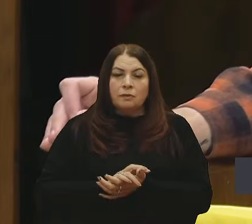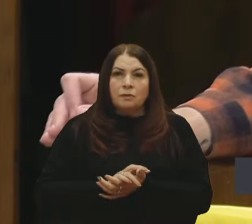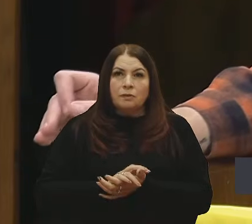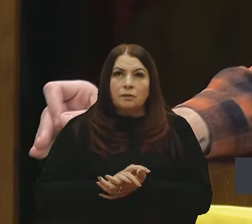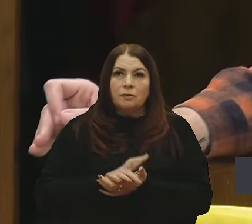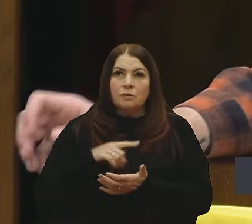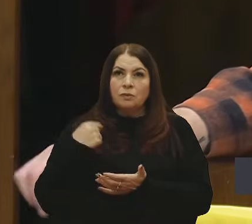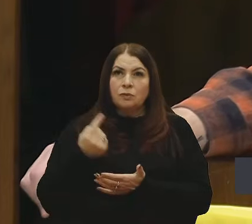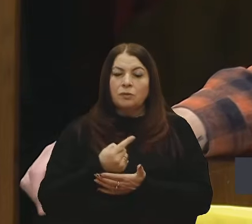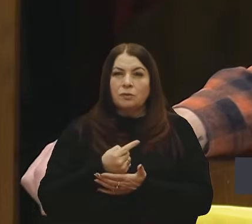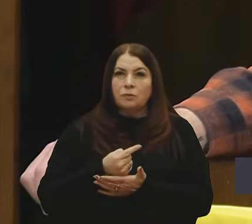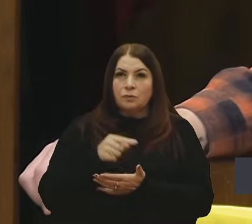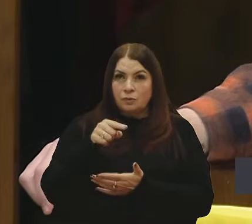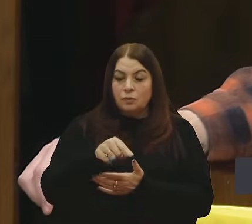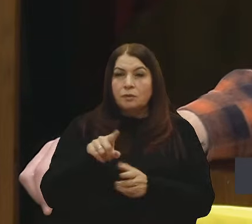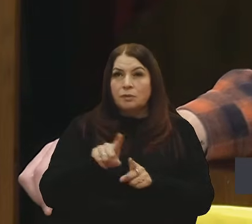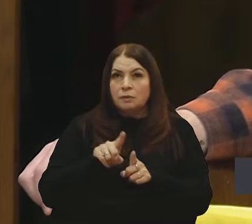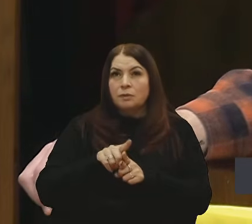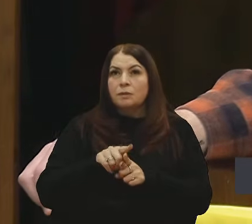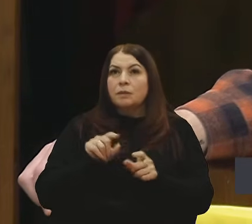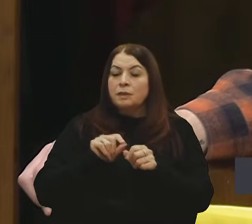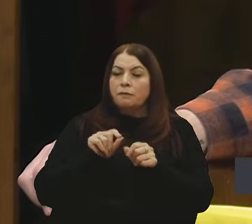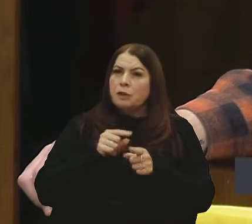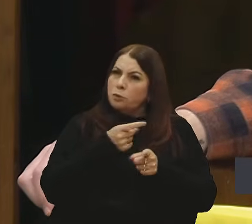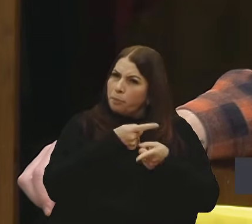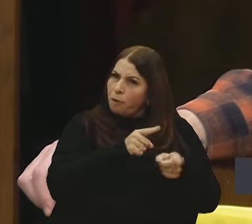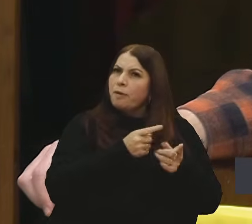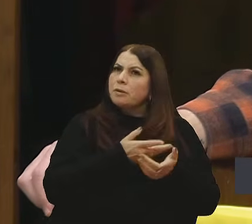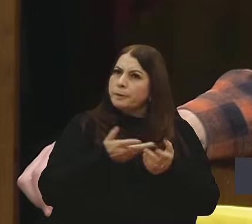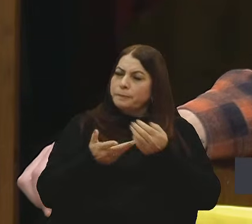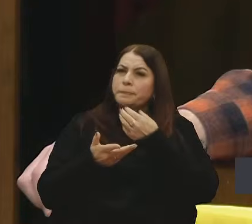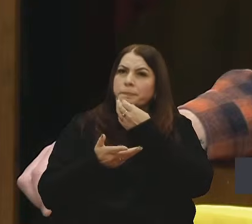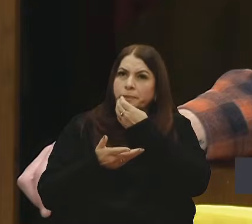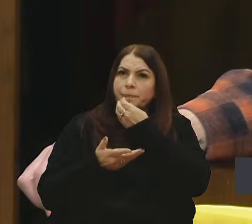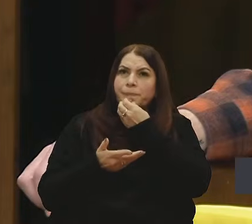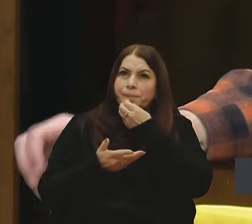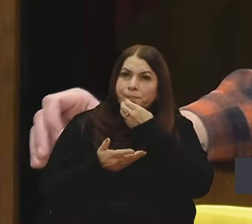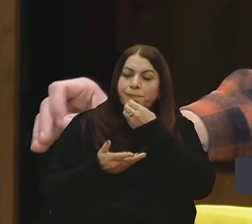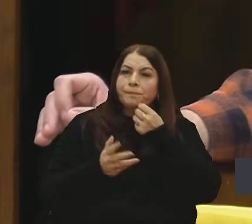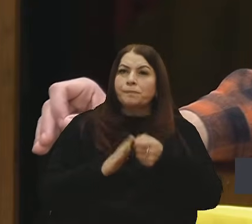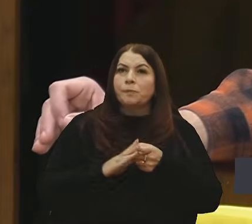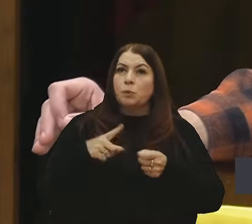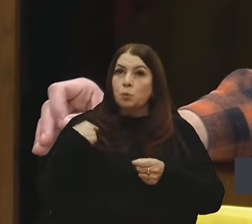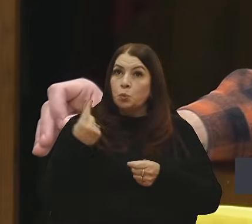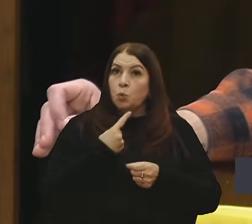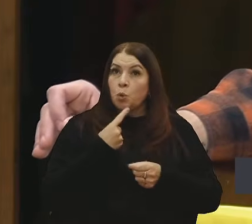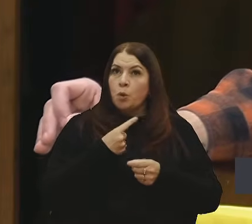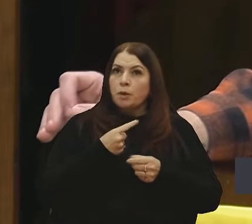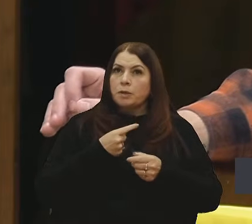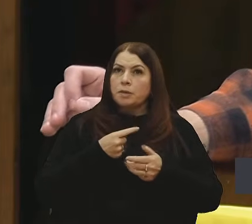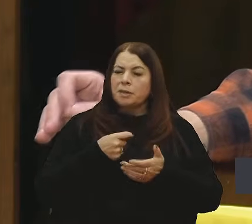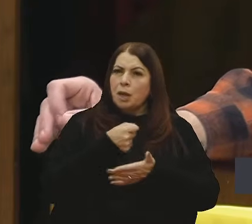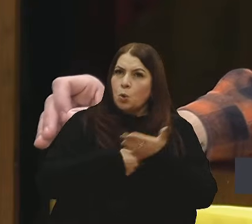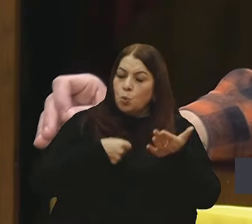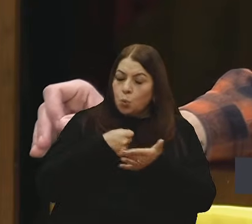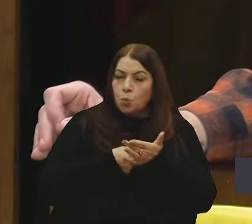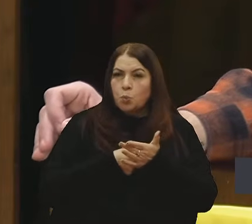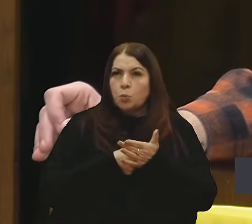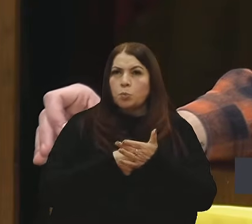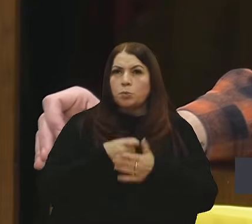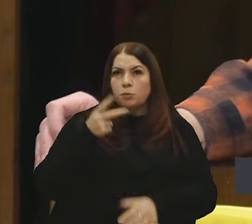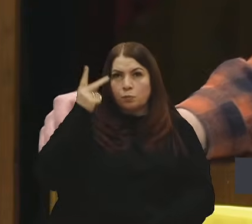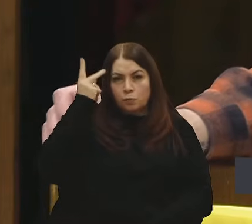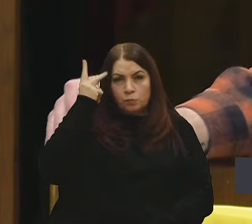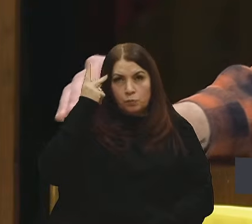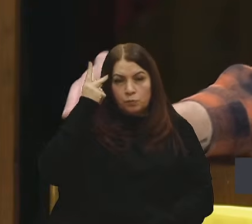Nós do PCBR, a gente tem feito provocações para que a nossa militância de São